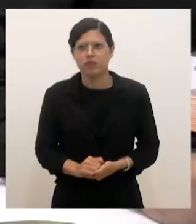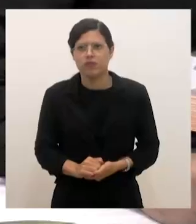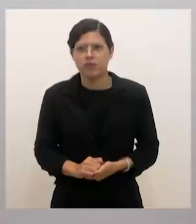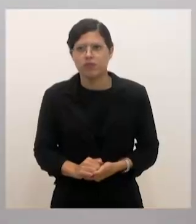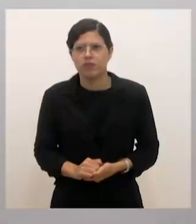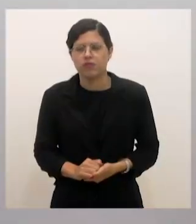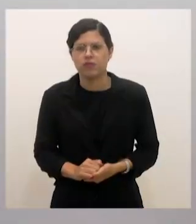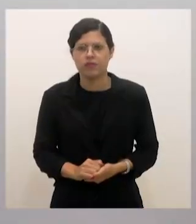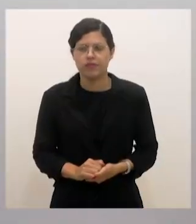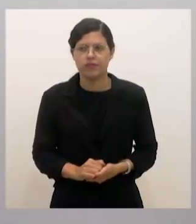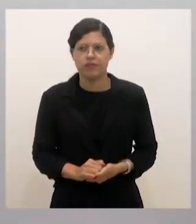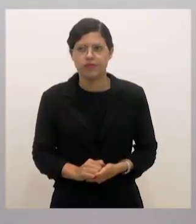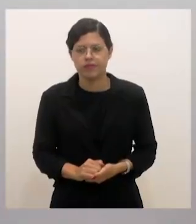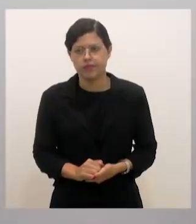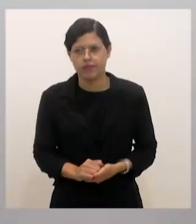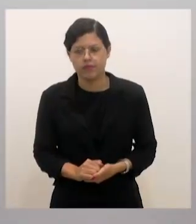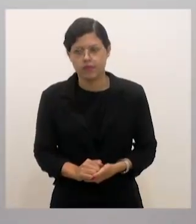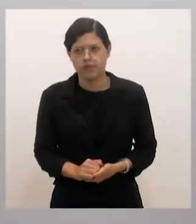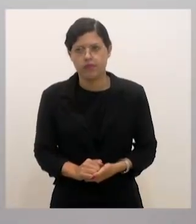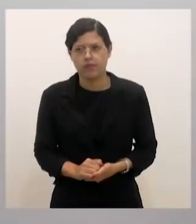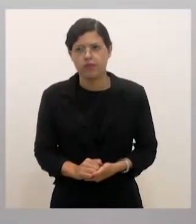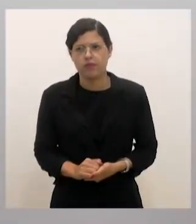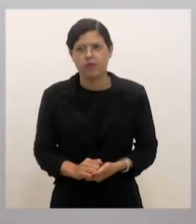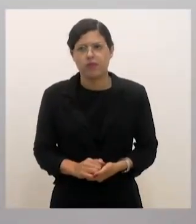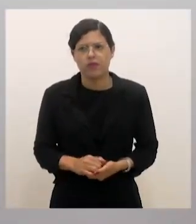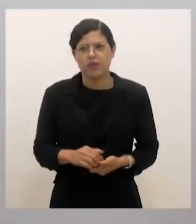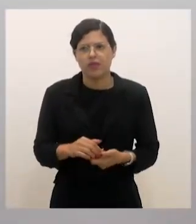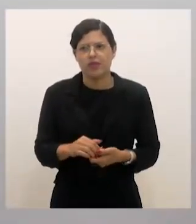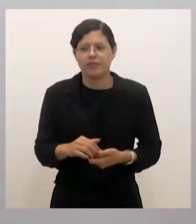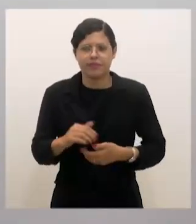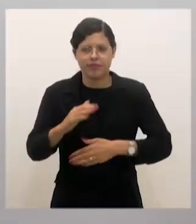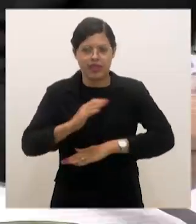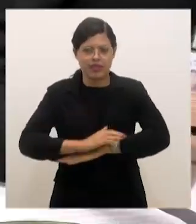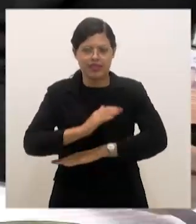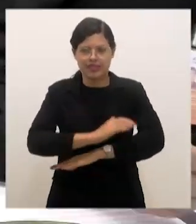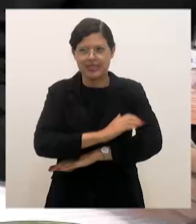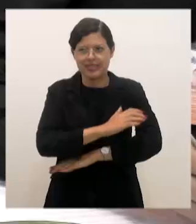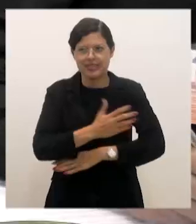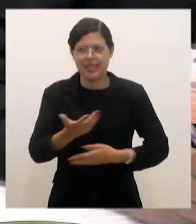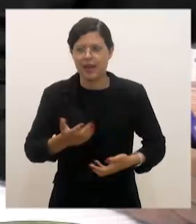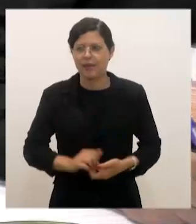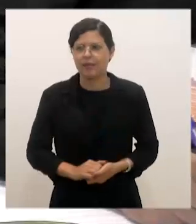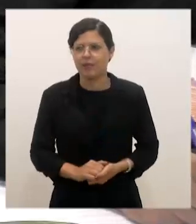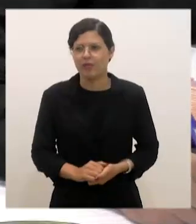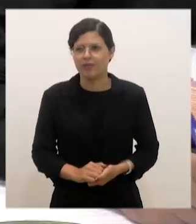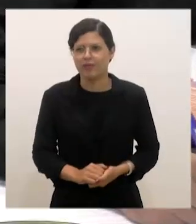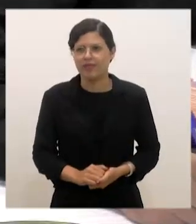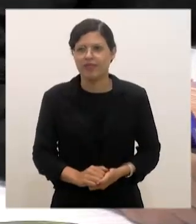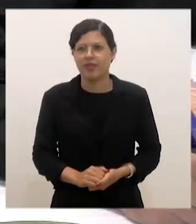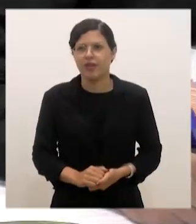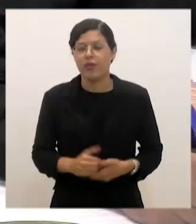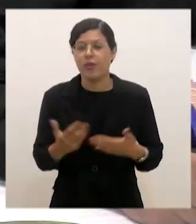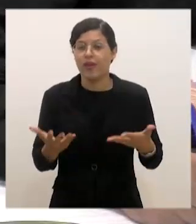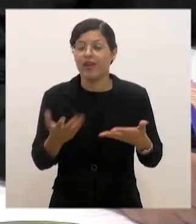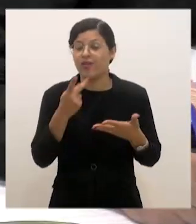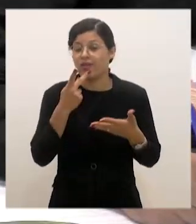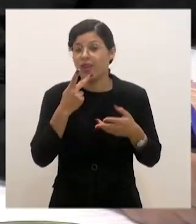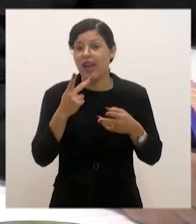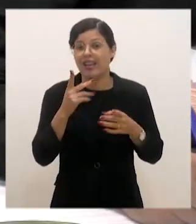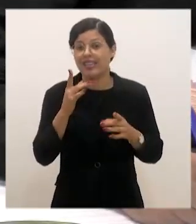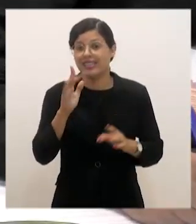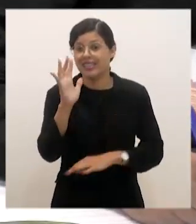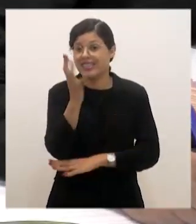o fluxo gênio de fauna Sapo e flora. perereca Mas tem e que rã. dizer, Luiz Paulo, quais são as aves encontradas lá e quais são